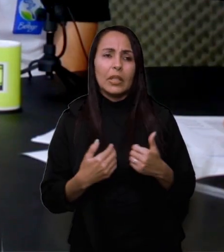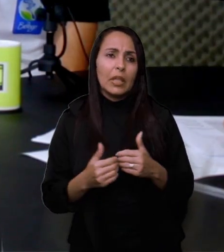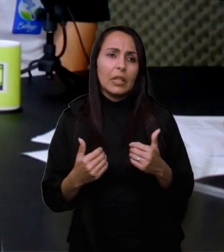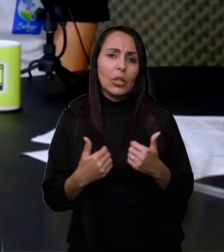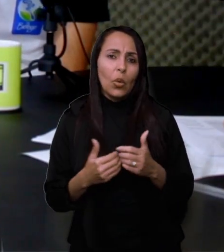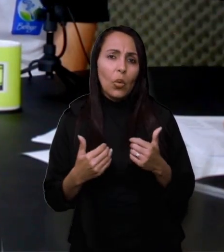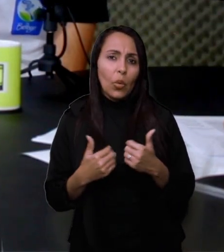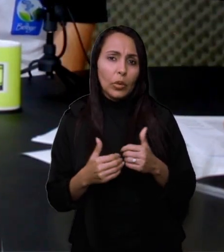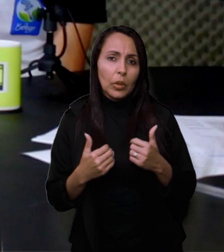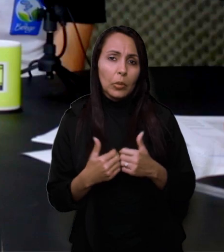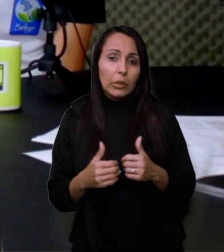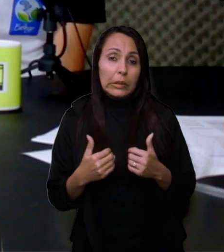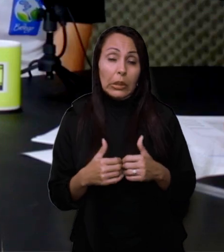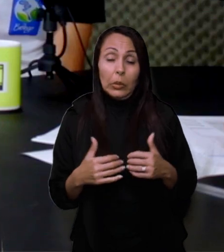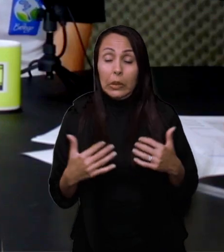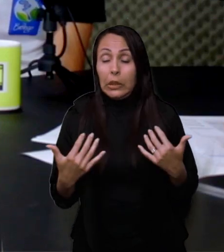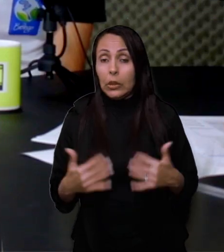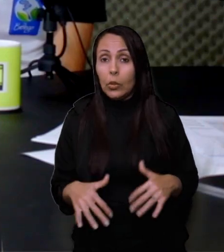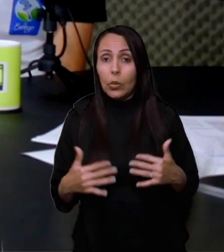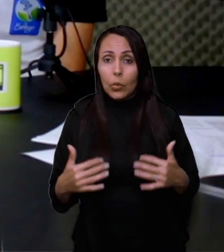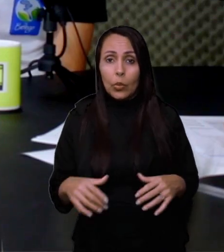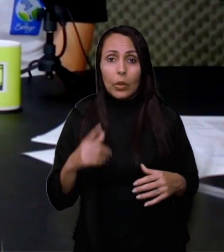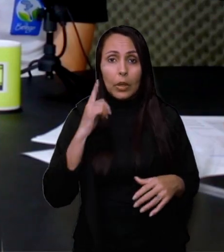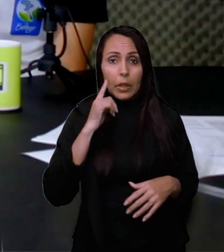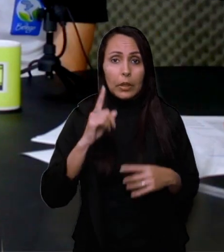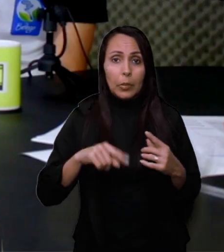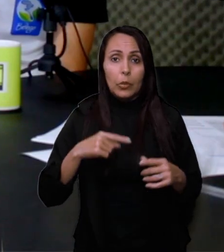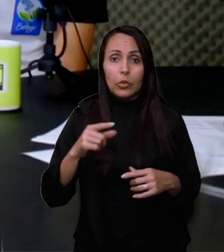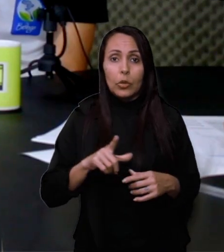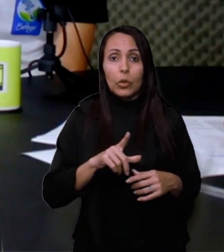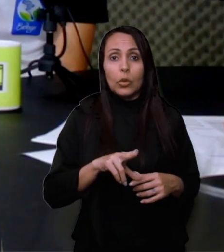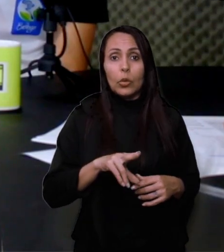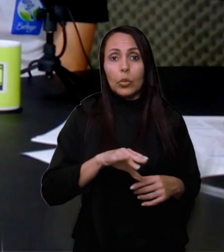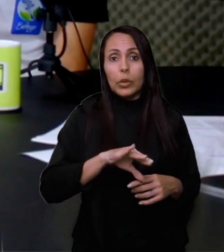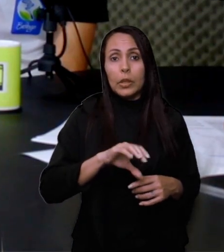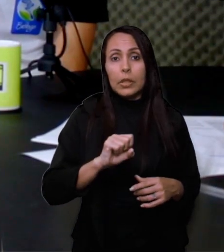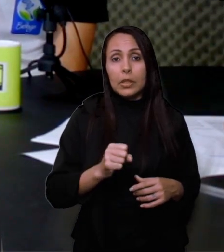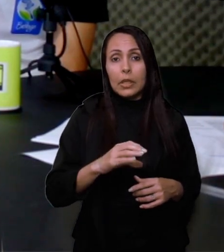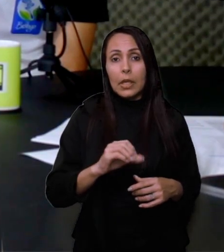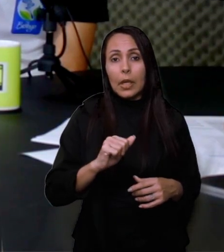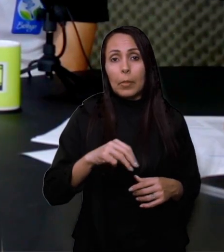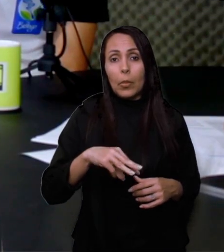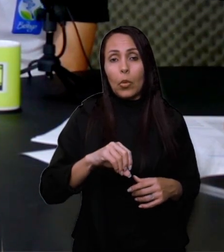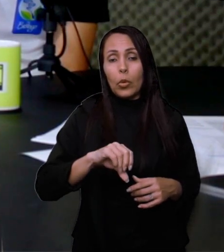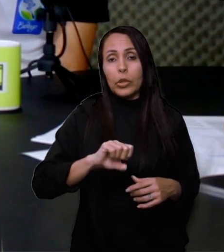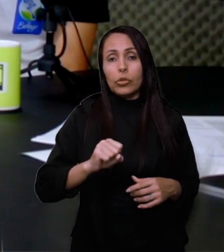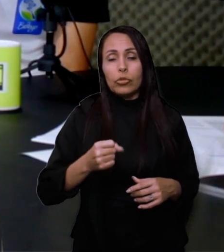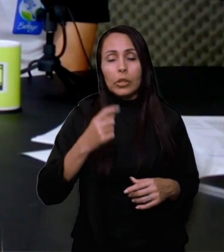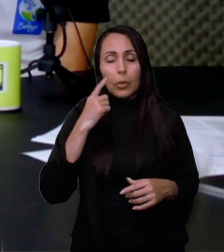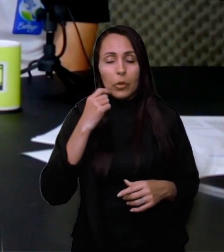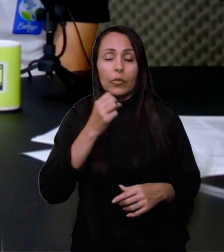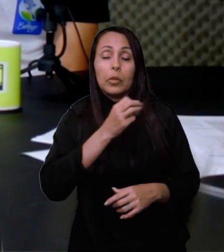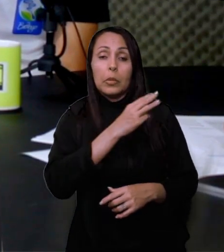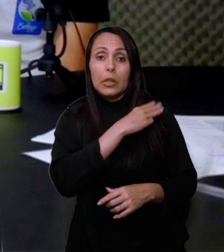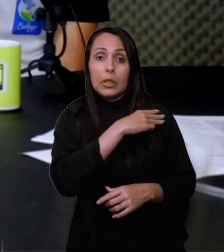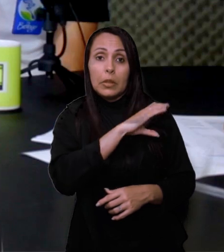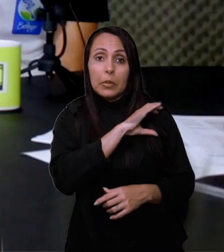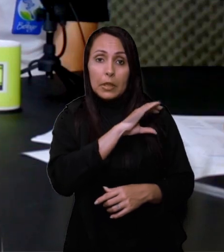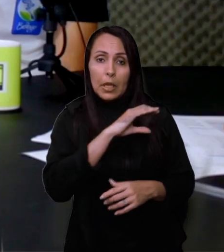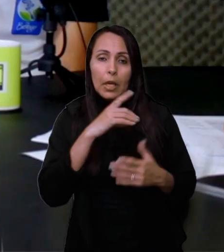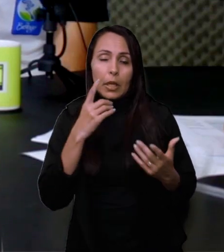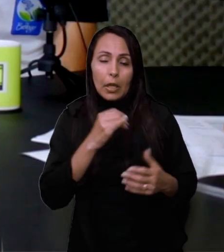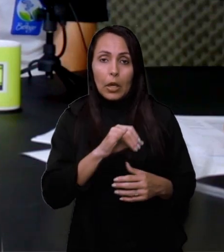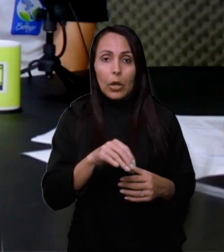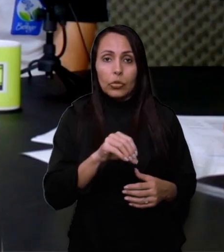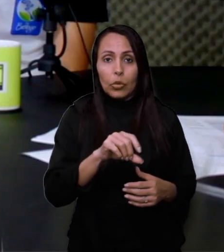toda aquela loucura. E depois eu fui pro Luiz de Camões, que era mais perto de casa, e depois eu fui pro ensino médio, não João Bezerra.